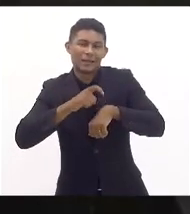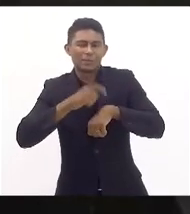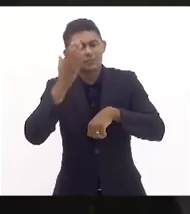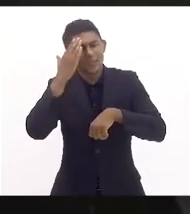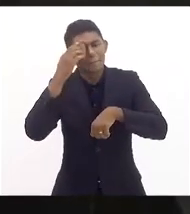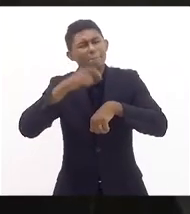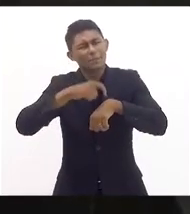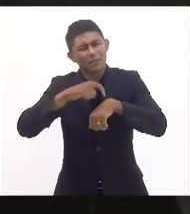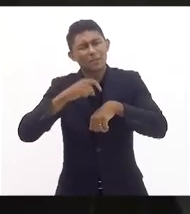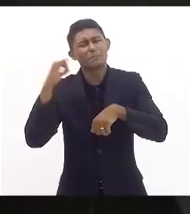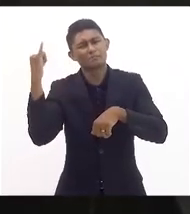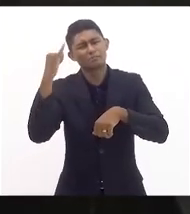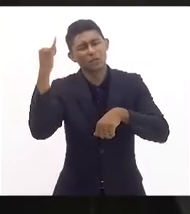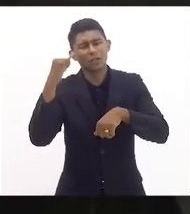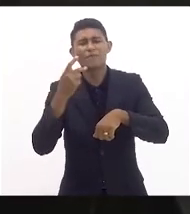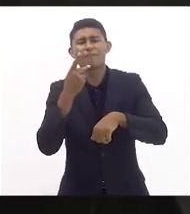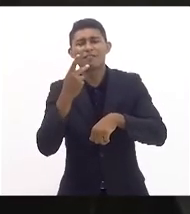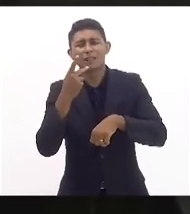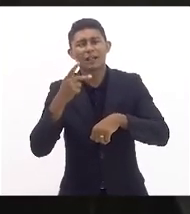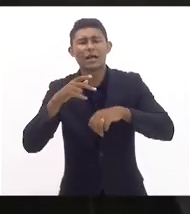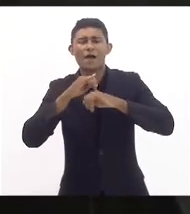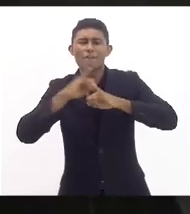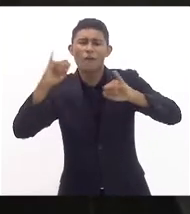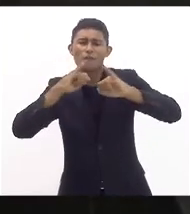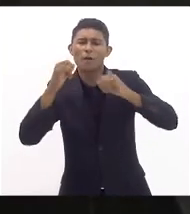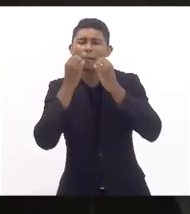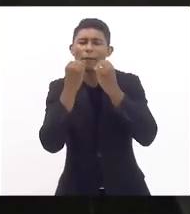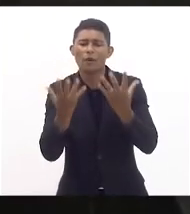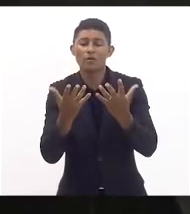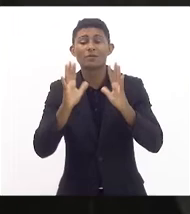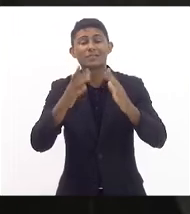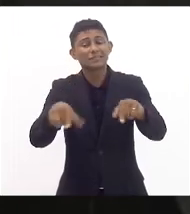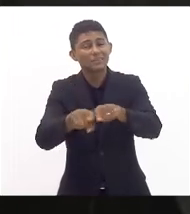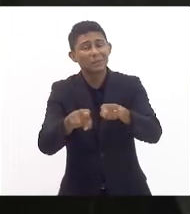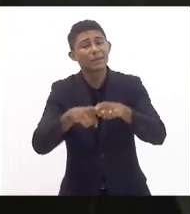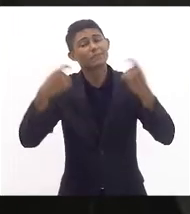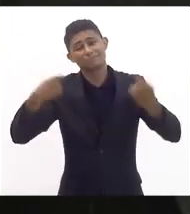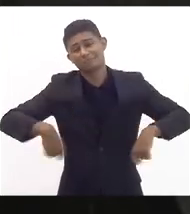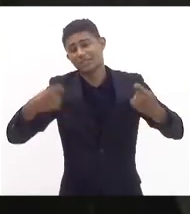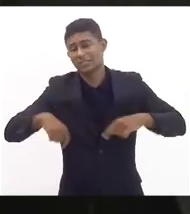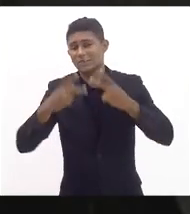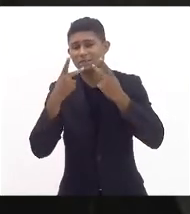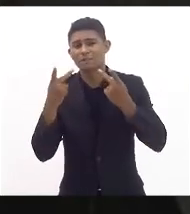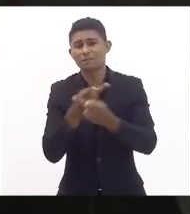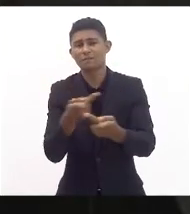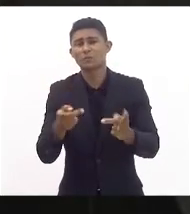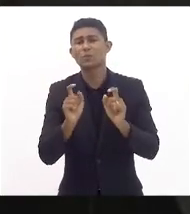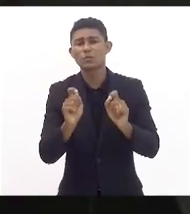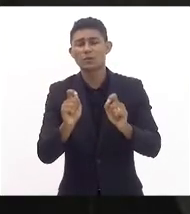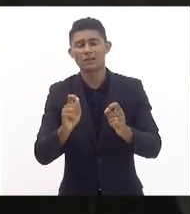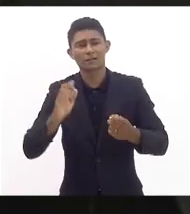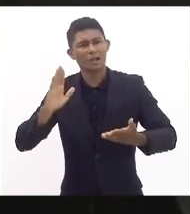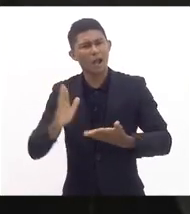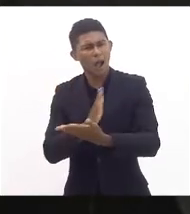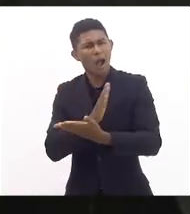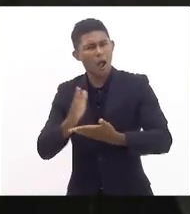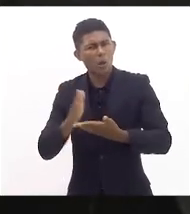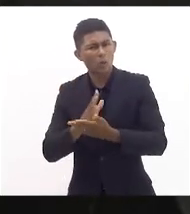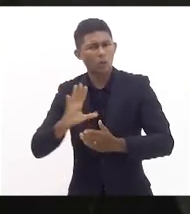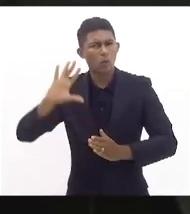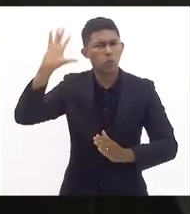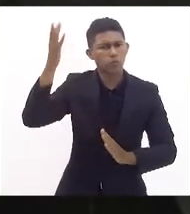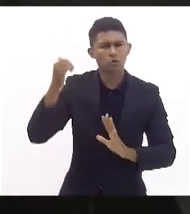temos para falar de coisas boas, mas também para falar a respeito de alguns fatos que vêm